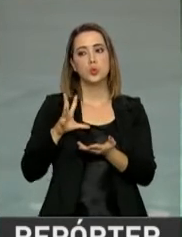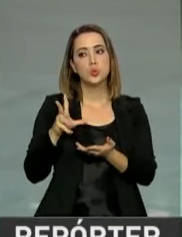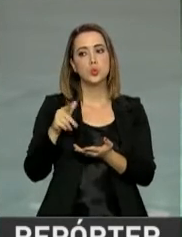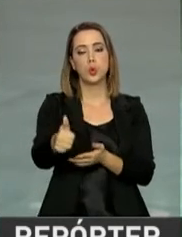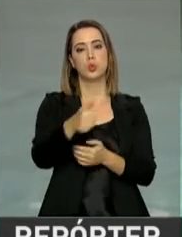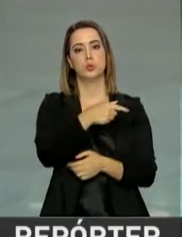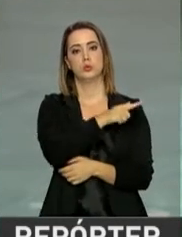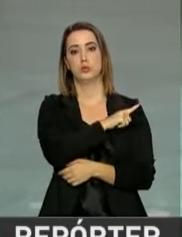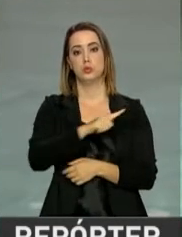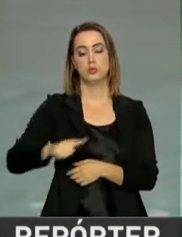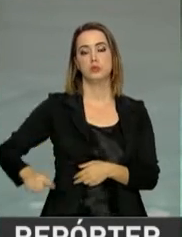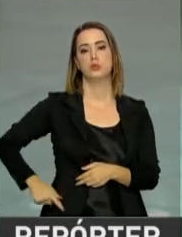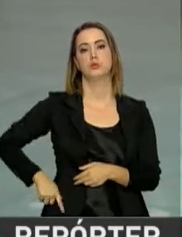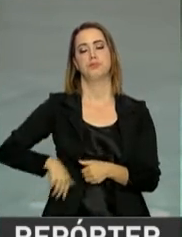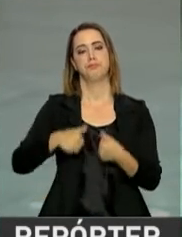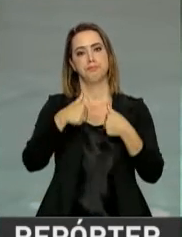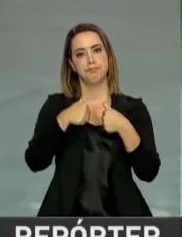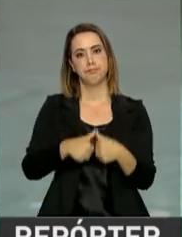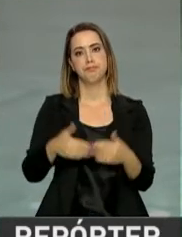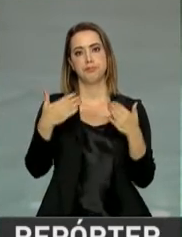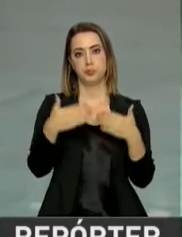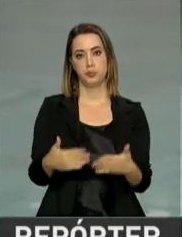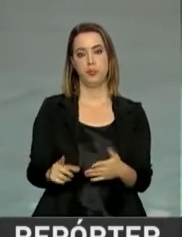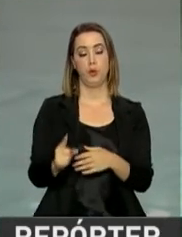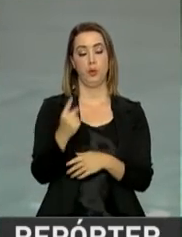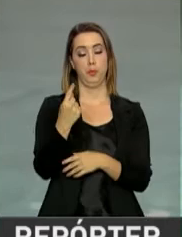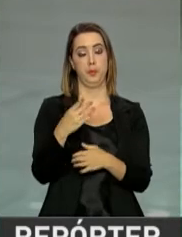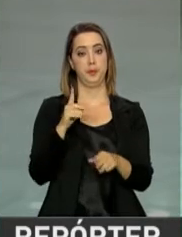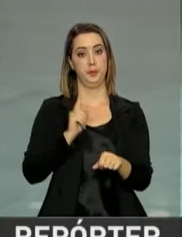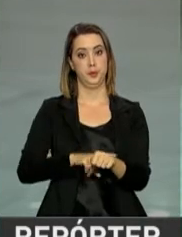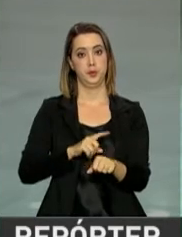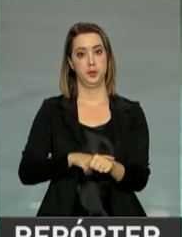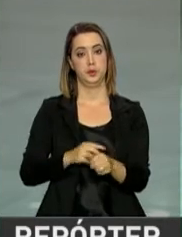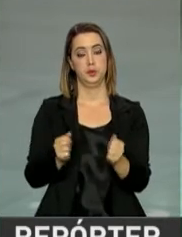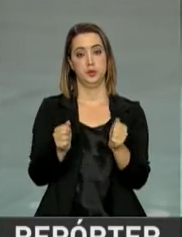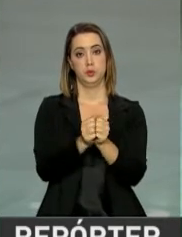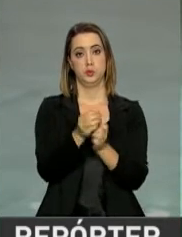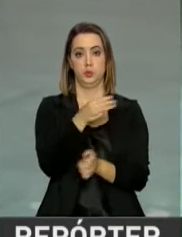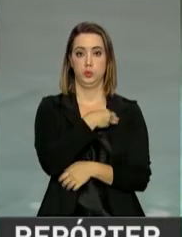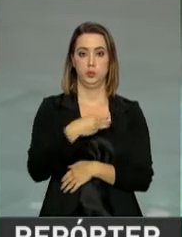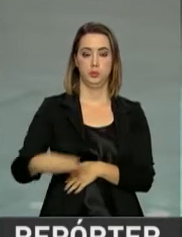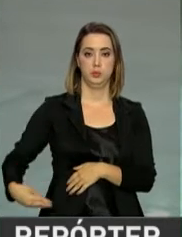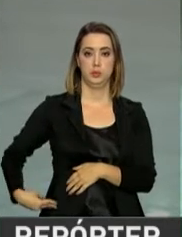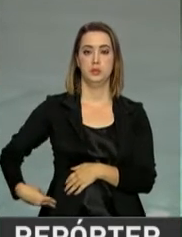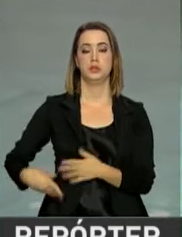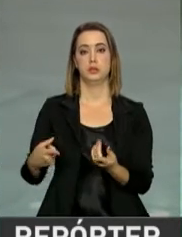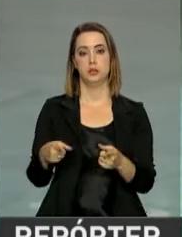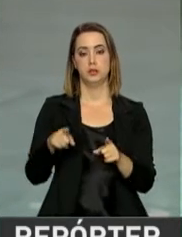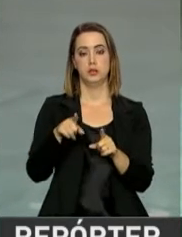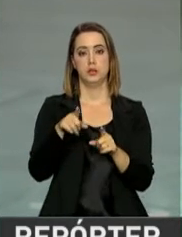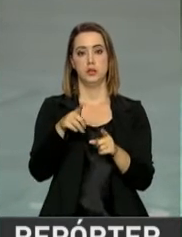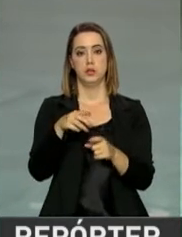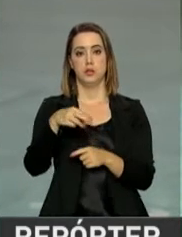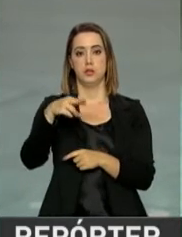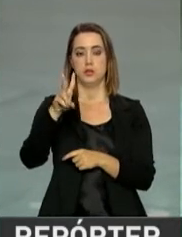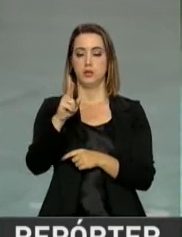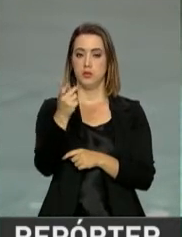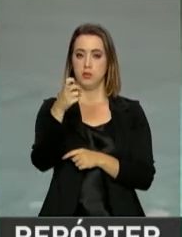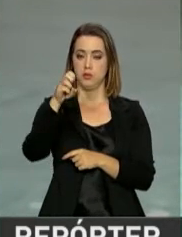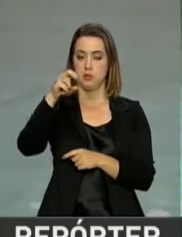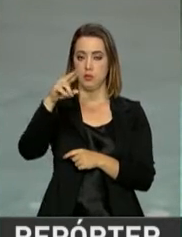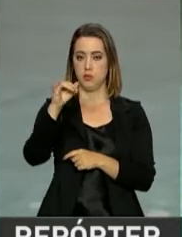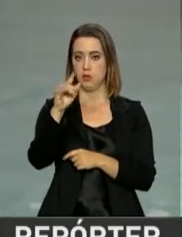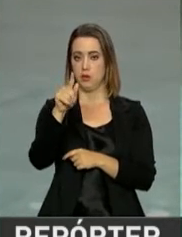os governadores. No primeiro momento, eles vão se reunir com o ministro Henrique Meirelles. Dependendo da evolução da discussão,